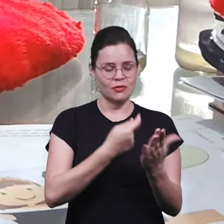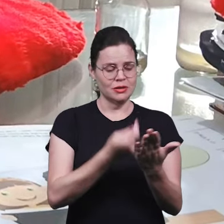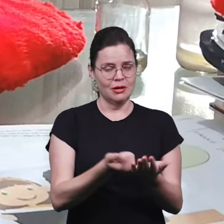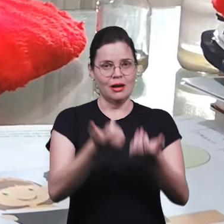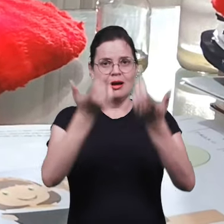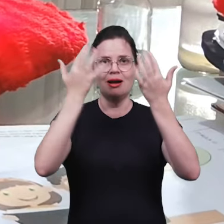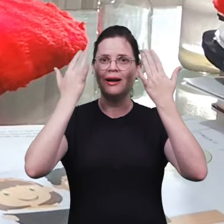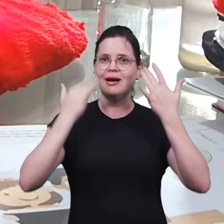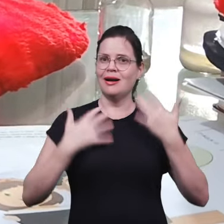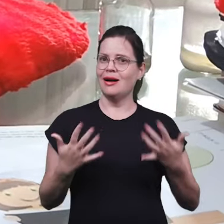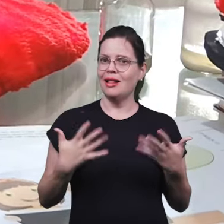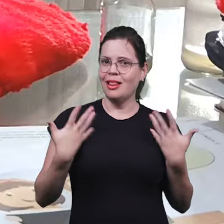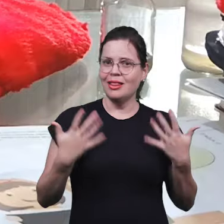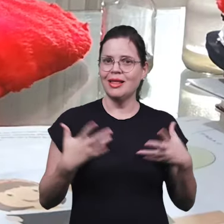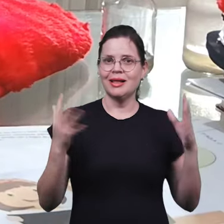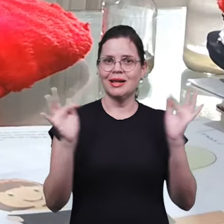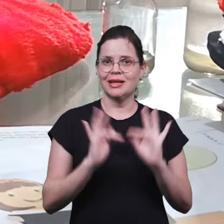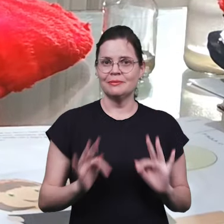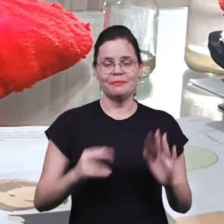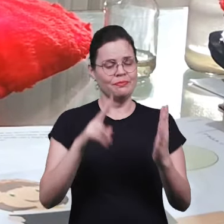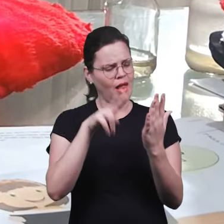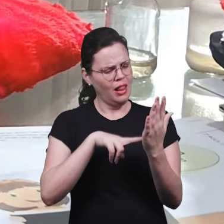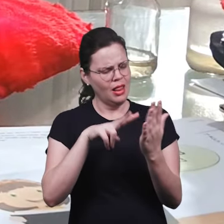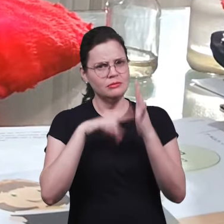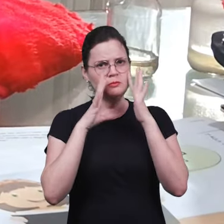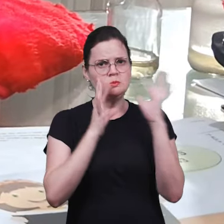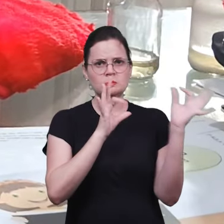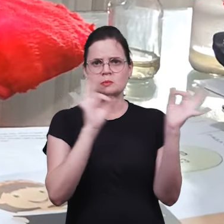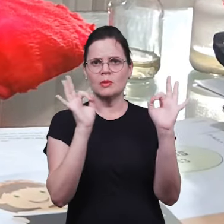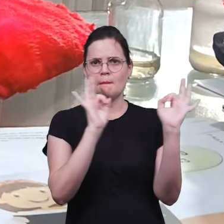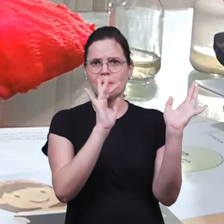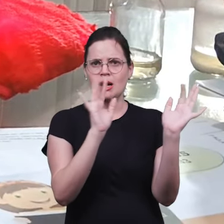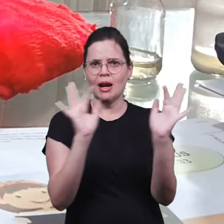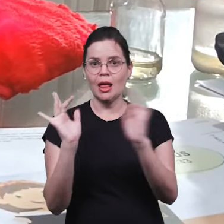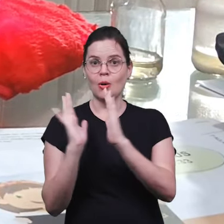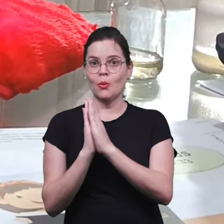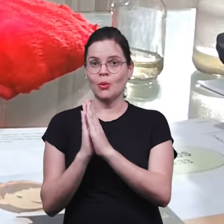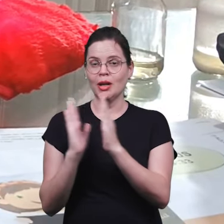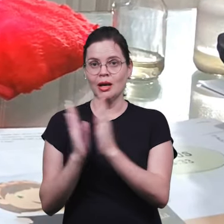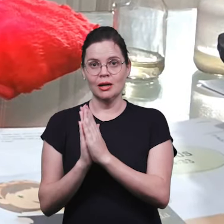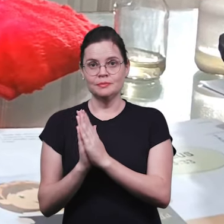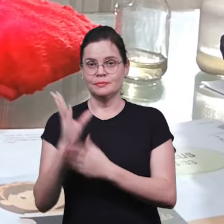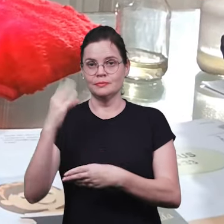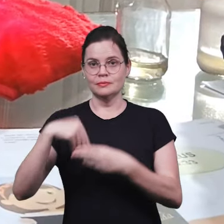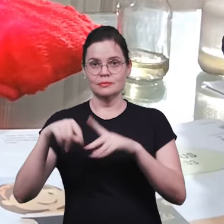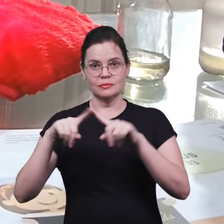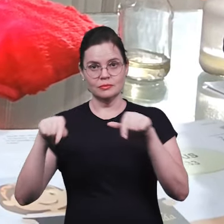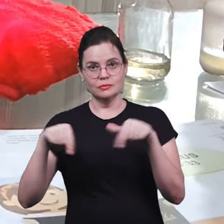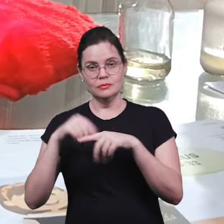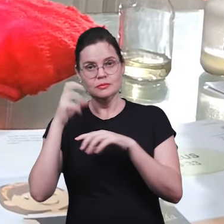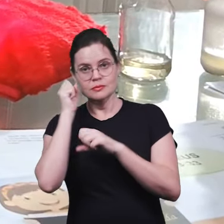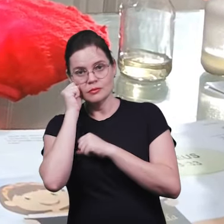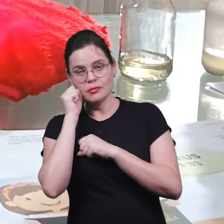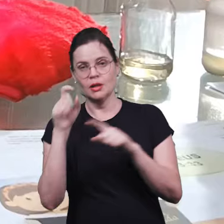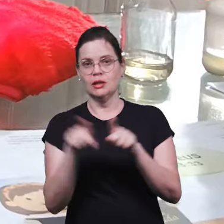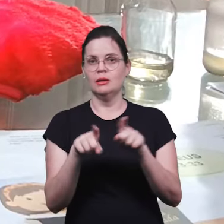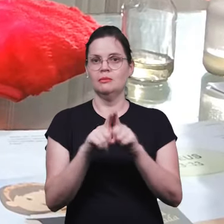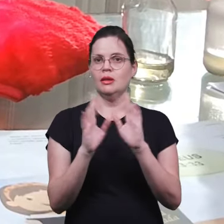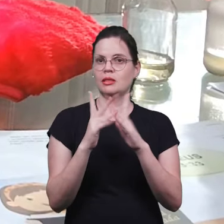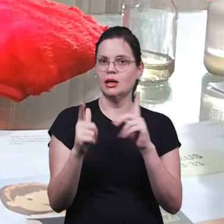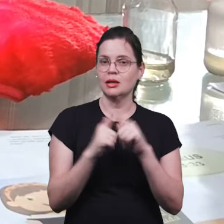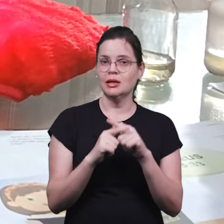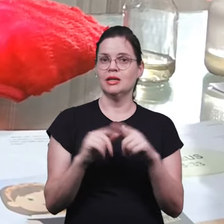alegria. Nós lemos a palavra, ouvimos a palavra, oramos dentro do nosso quarto, lá na